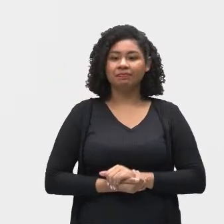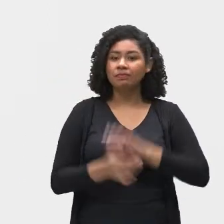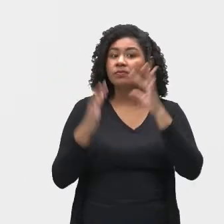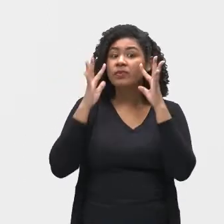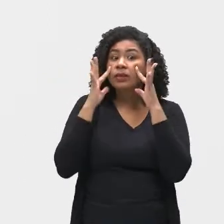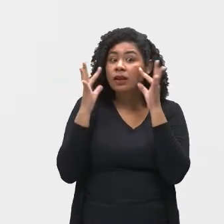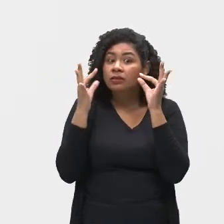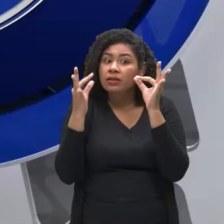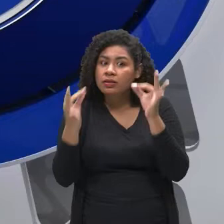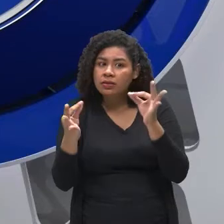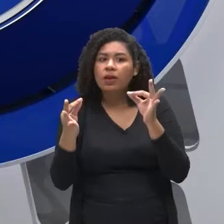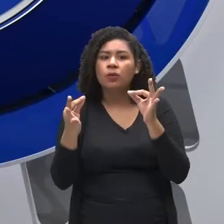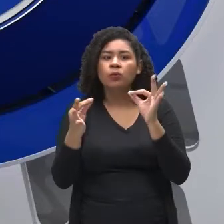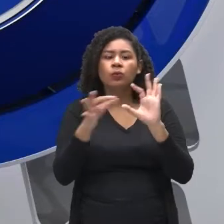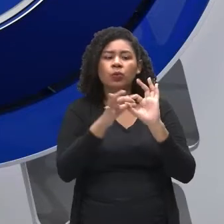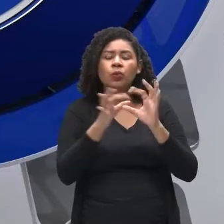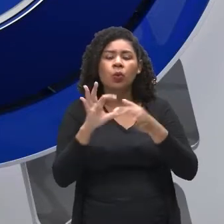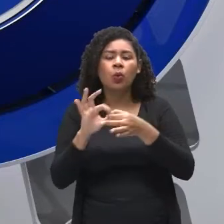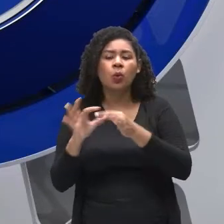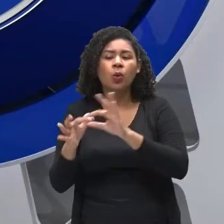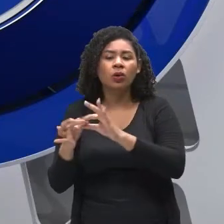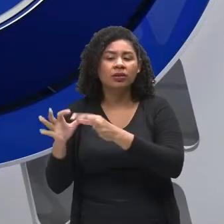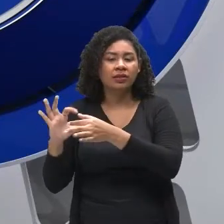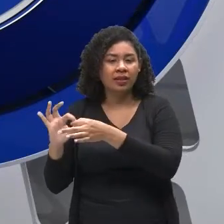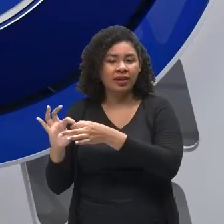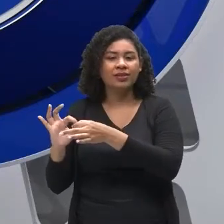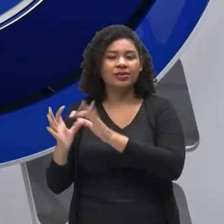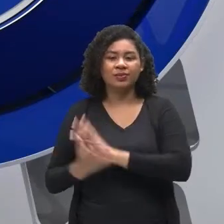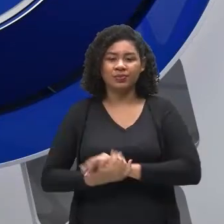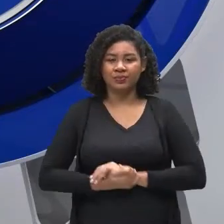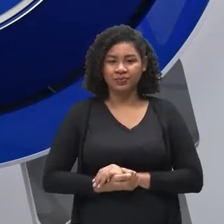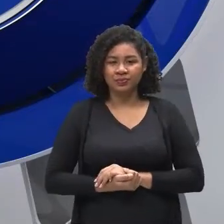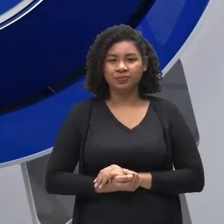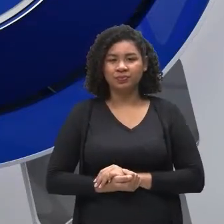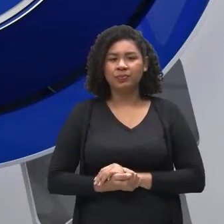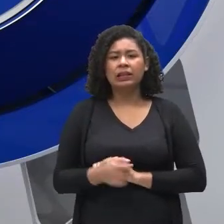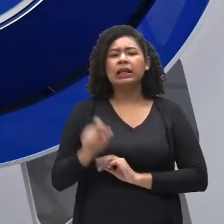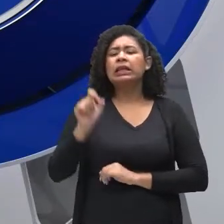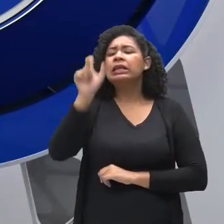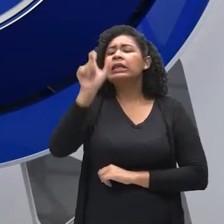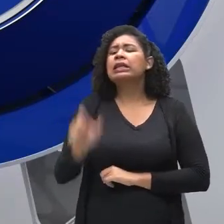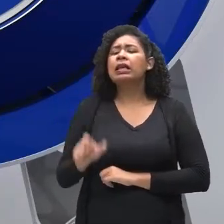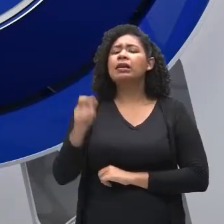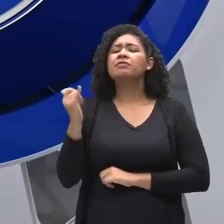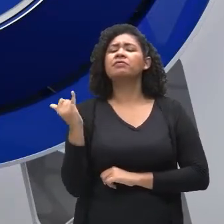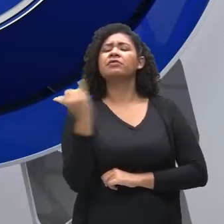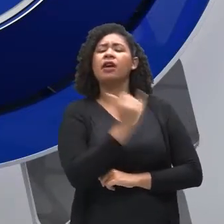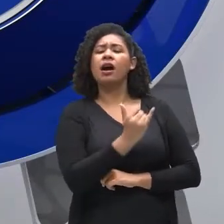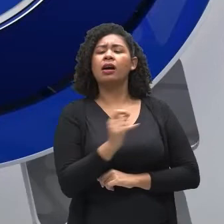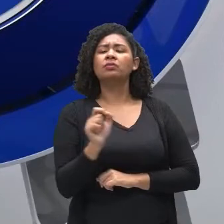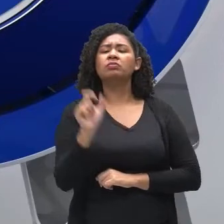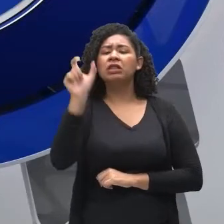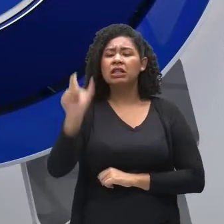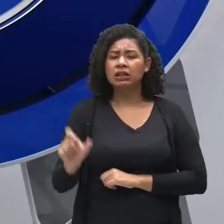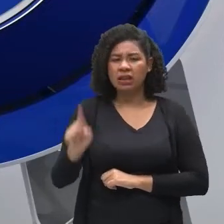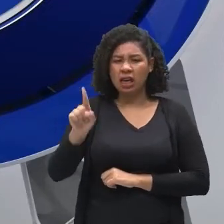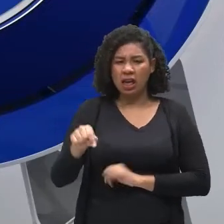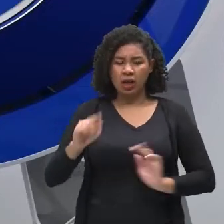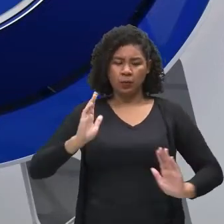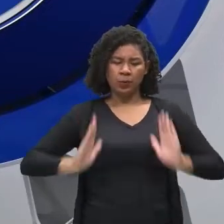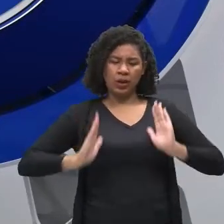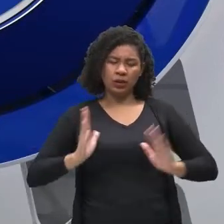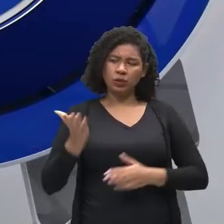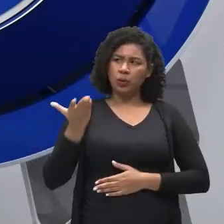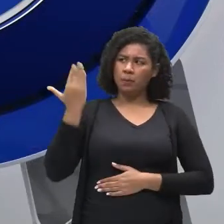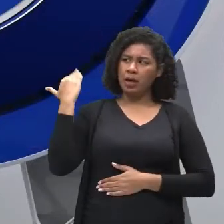atenção no que o contexto está abordando ali. Quem está falando? É no passado ou no presente?